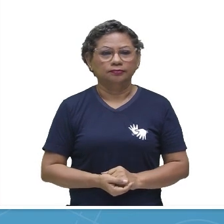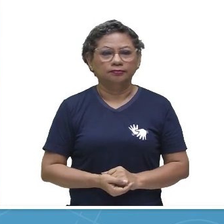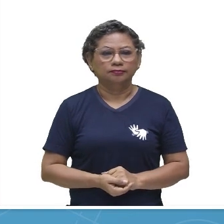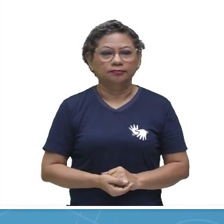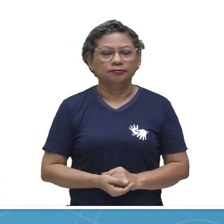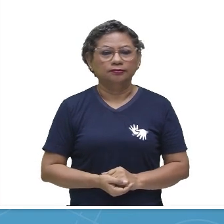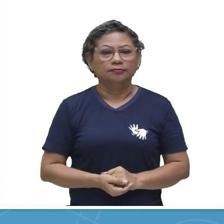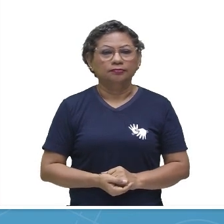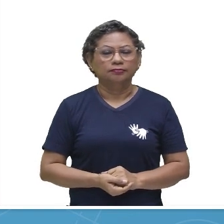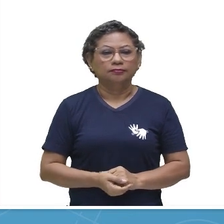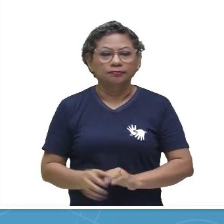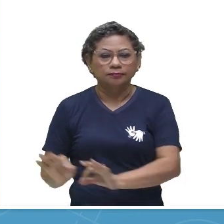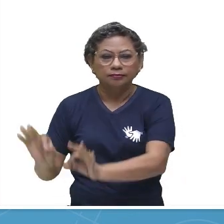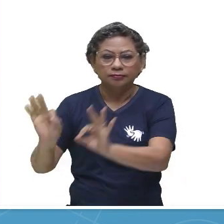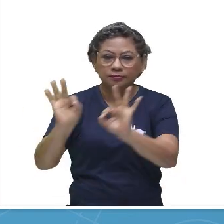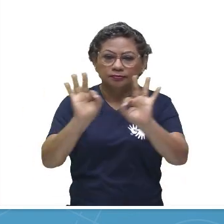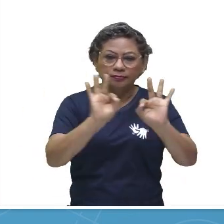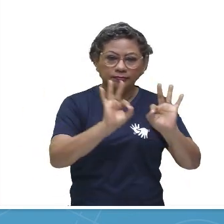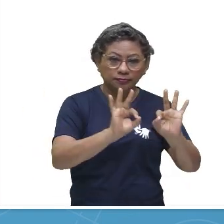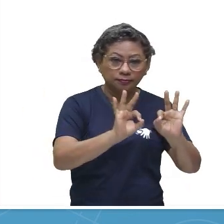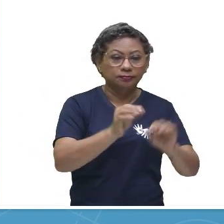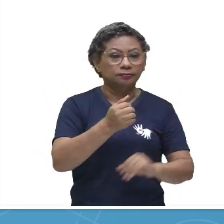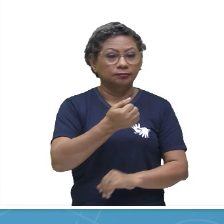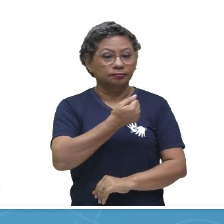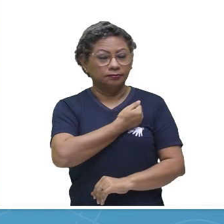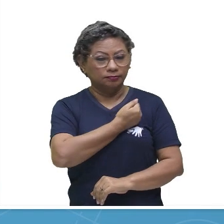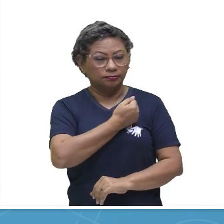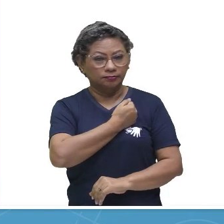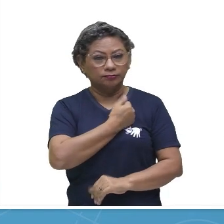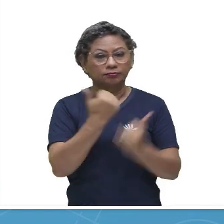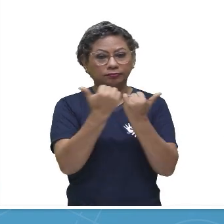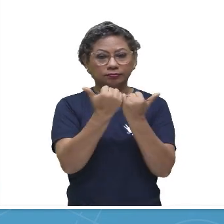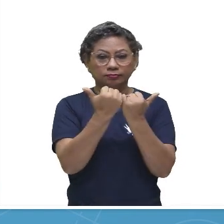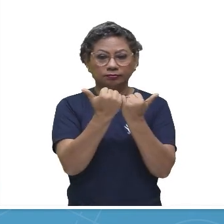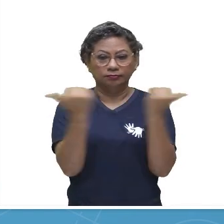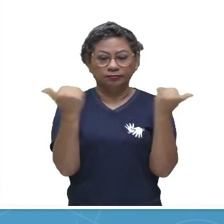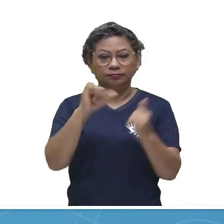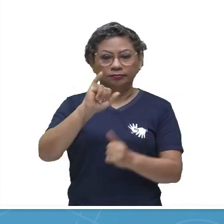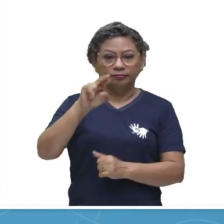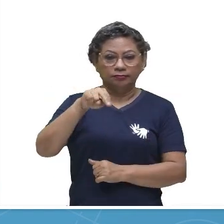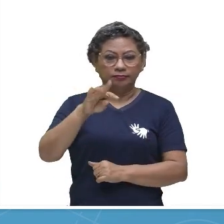Então, nós vimos também lá com os números inteiros, algumas propriedades, né?